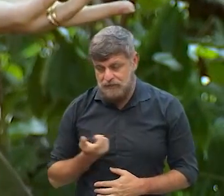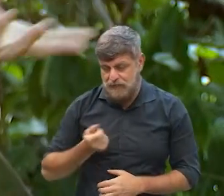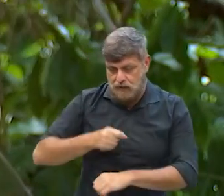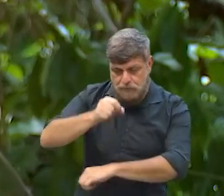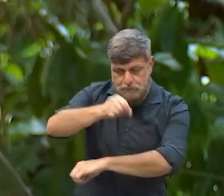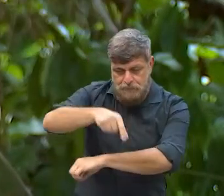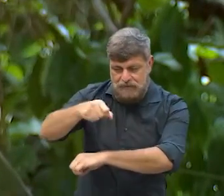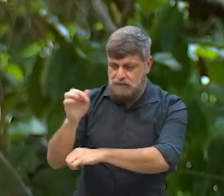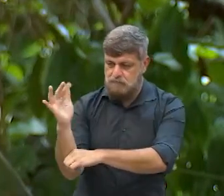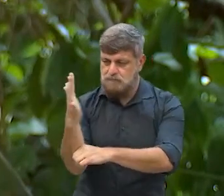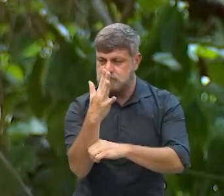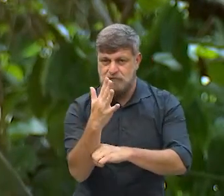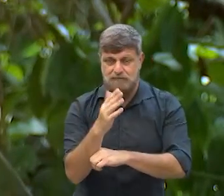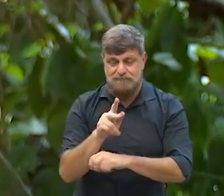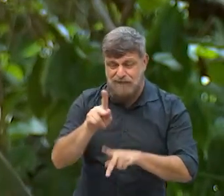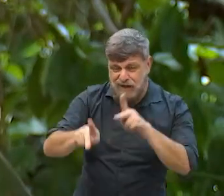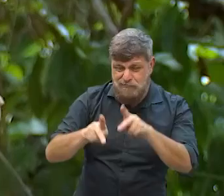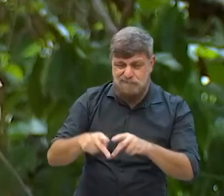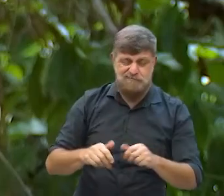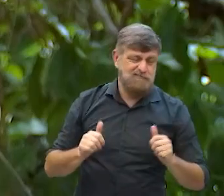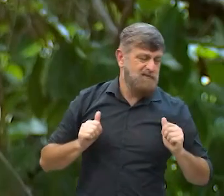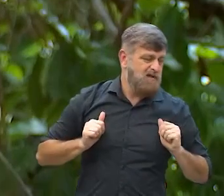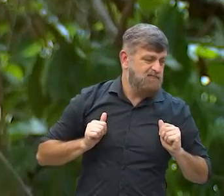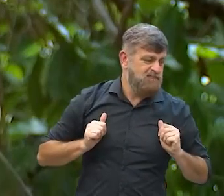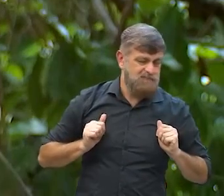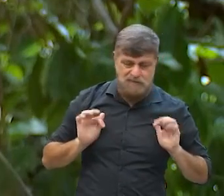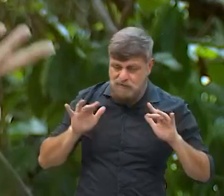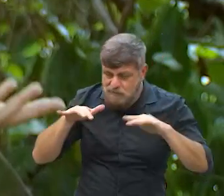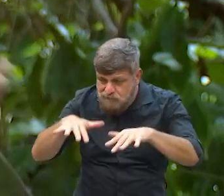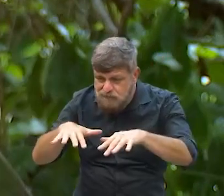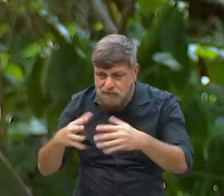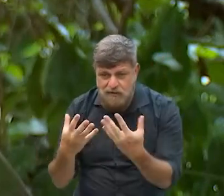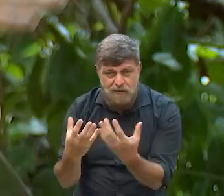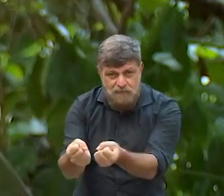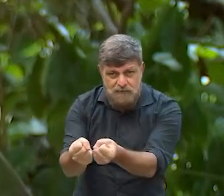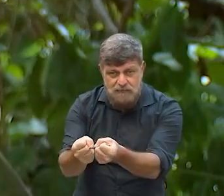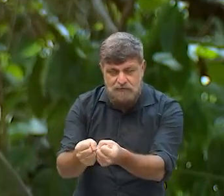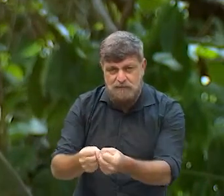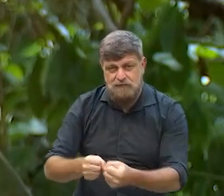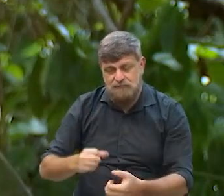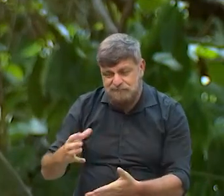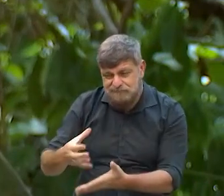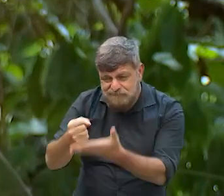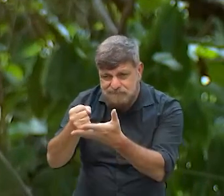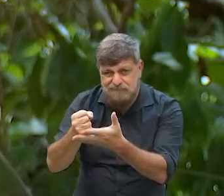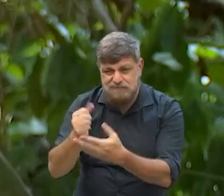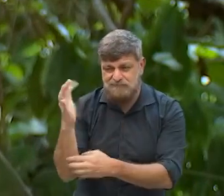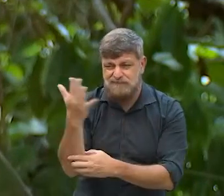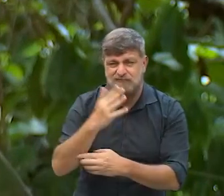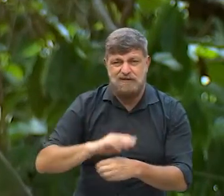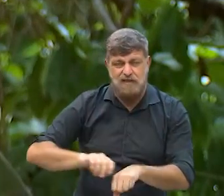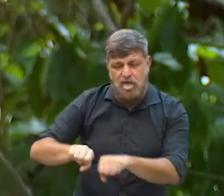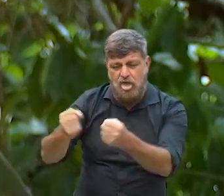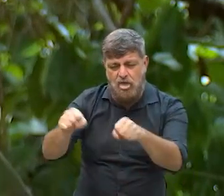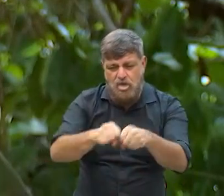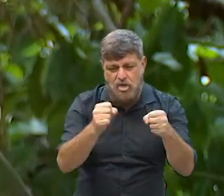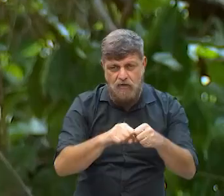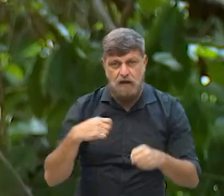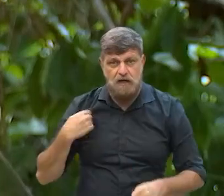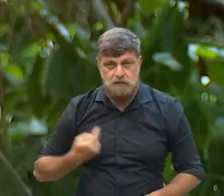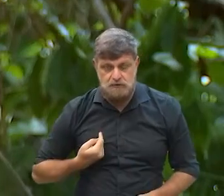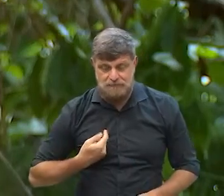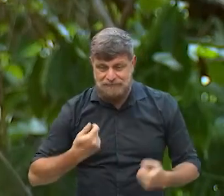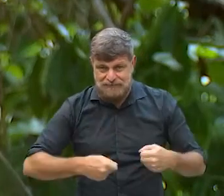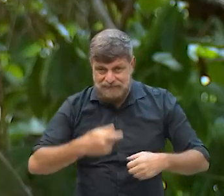numa área e a comunidade não se apropria daquele espaço, a gente sabe que aquele processo de reflorestamento ali, ele vai sofrer um vandalismo, então a gente precisa